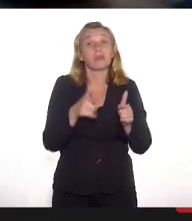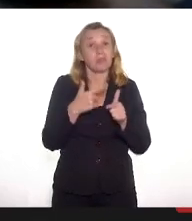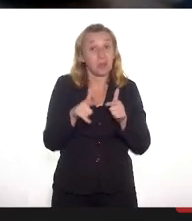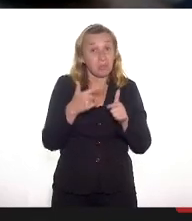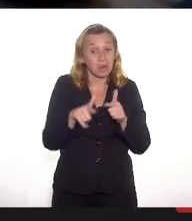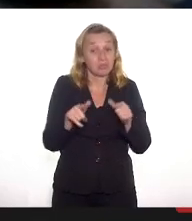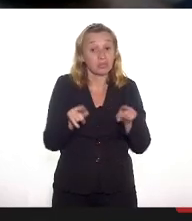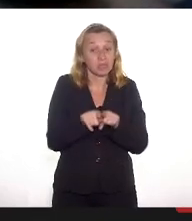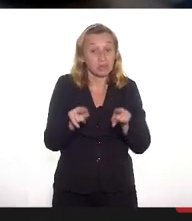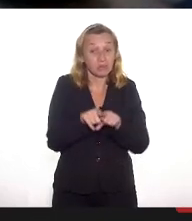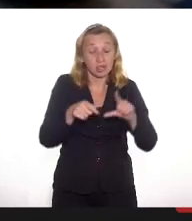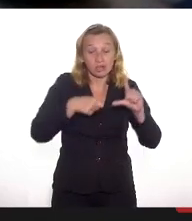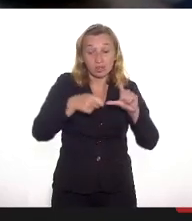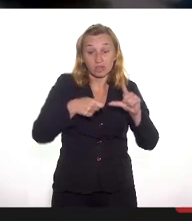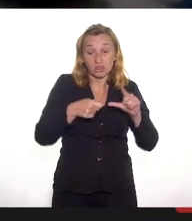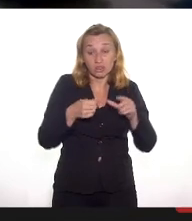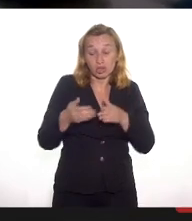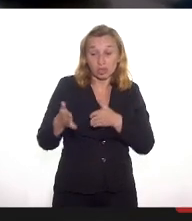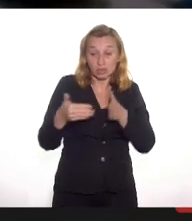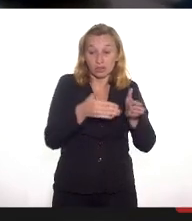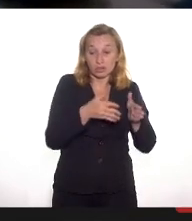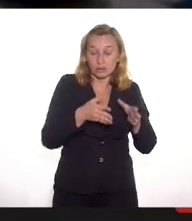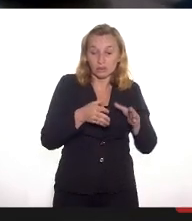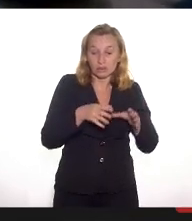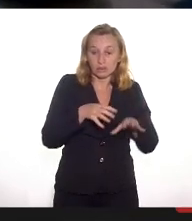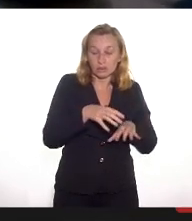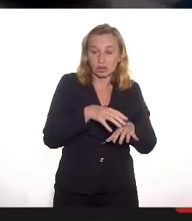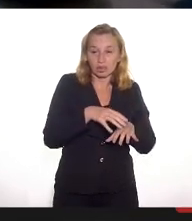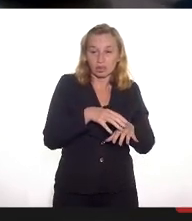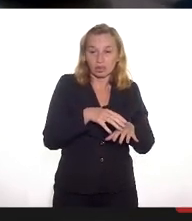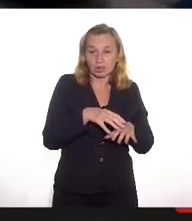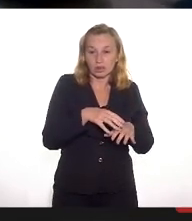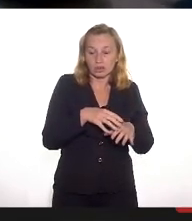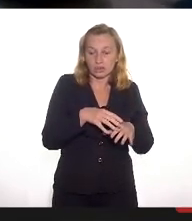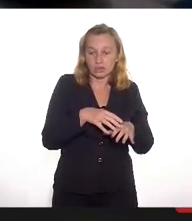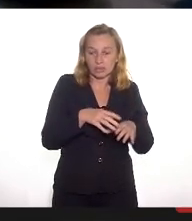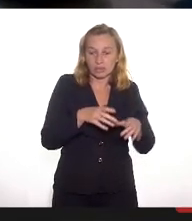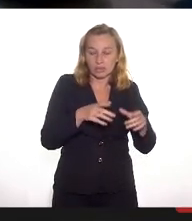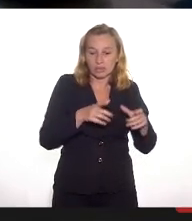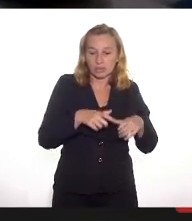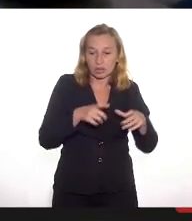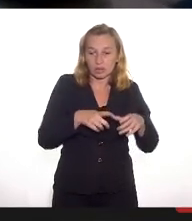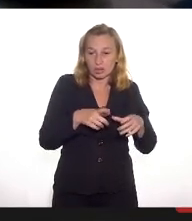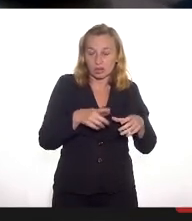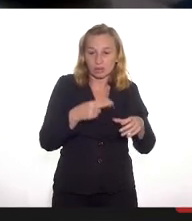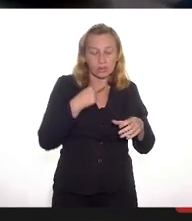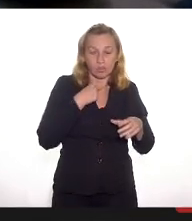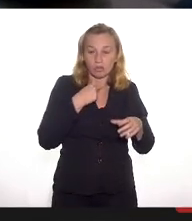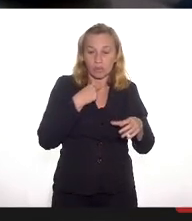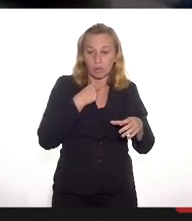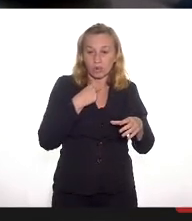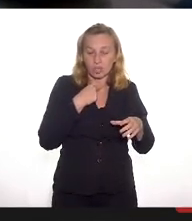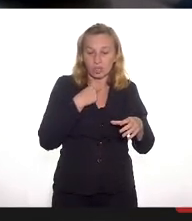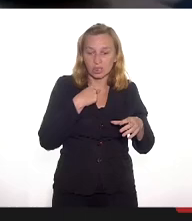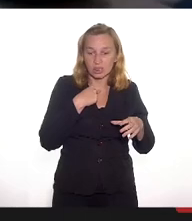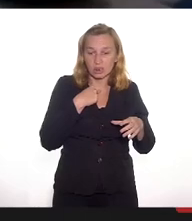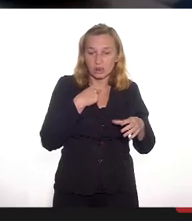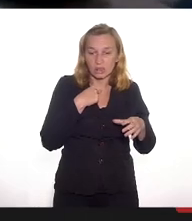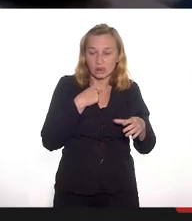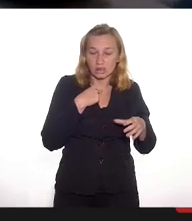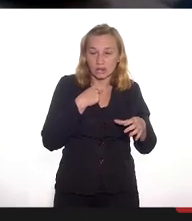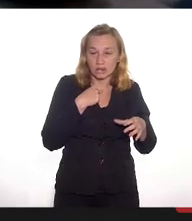tem problema ainda na logística de transporte que ela não pode sair da do recipiente que ela vem